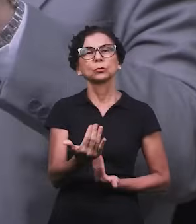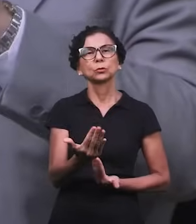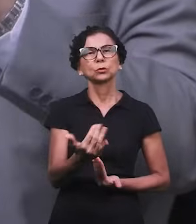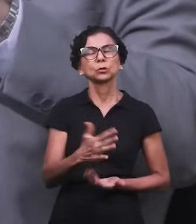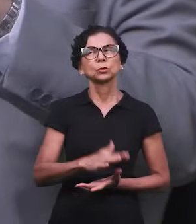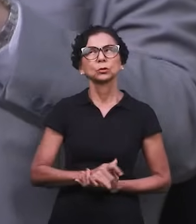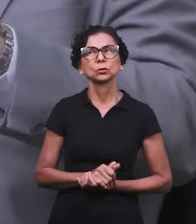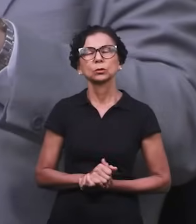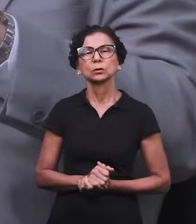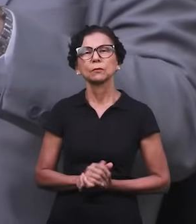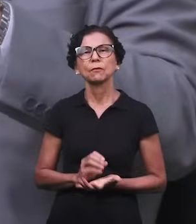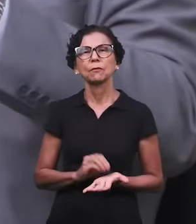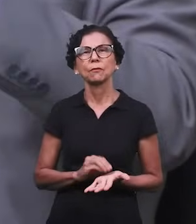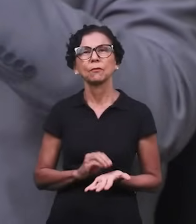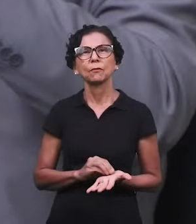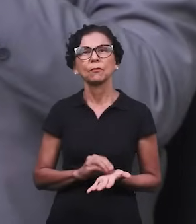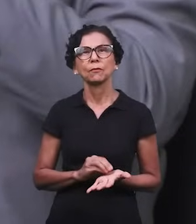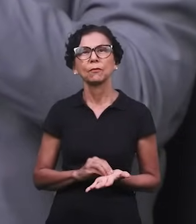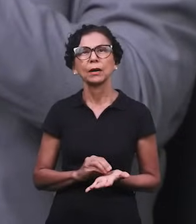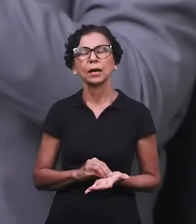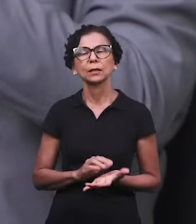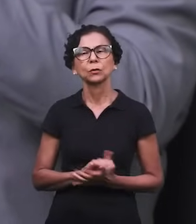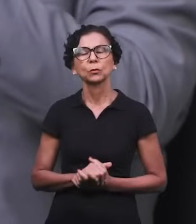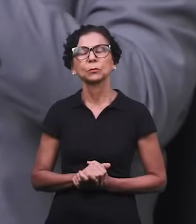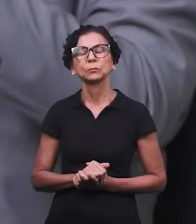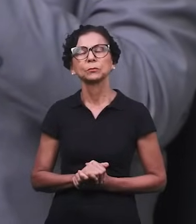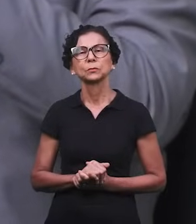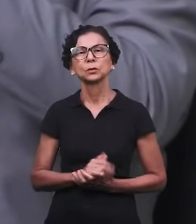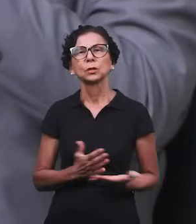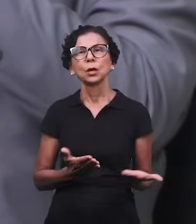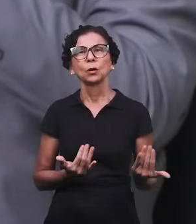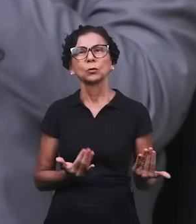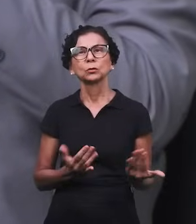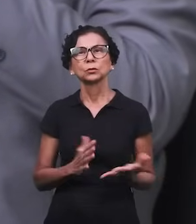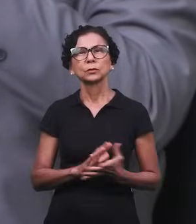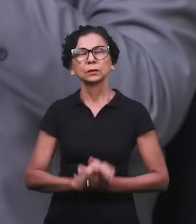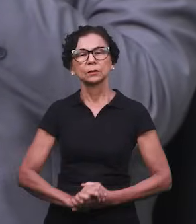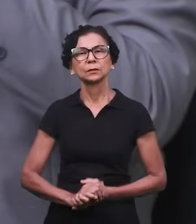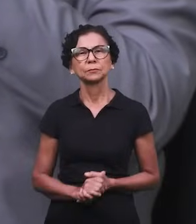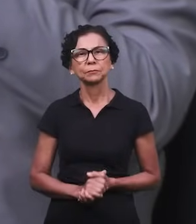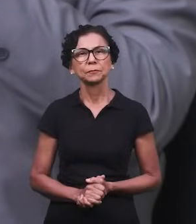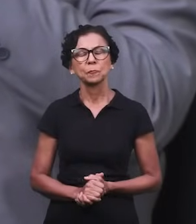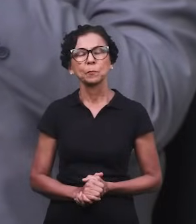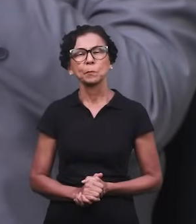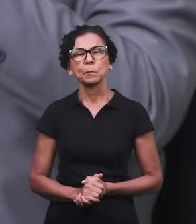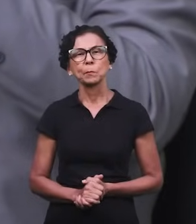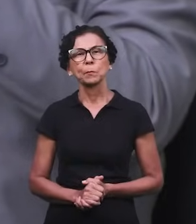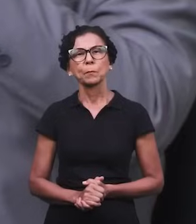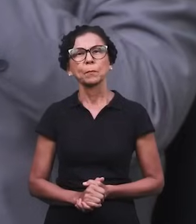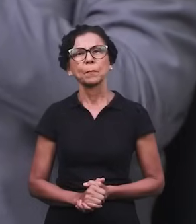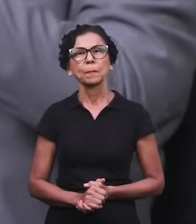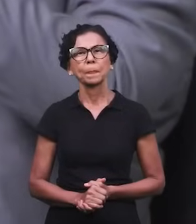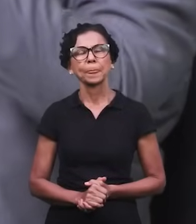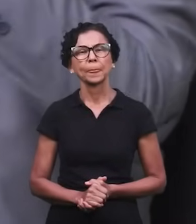menos convicções. E isso faz com que eles